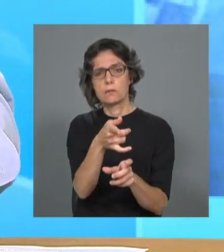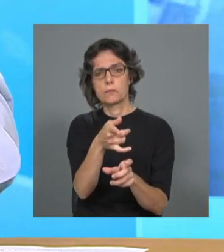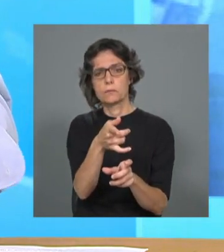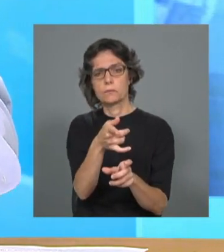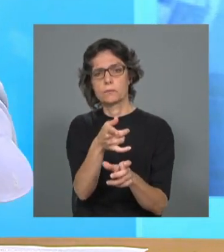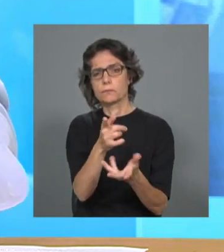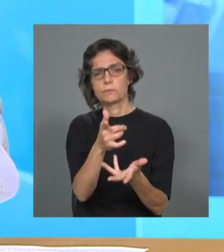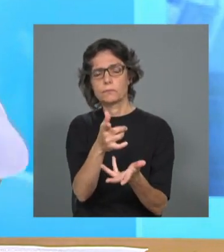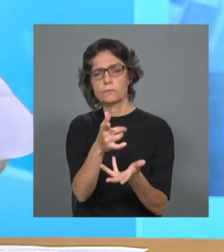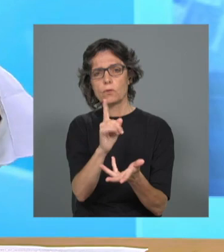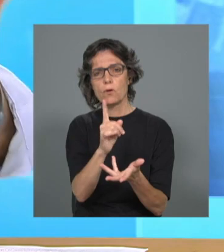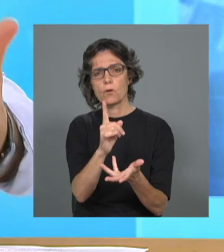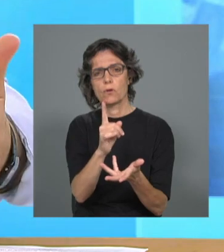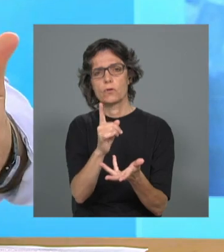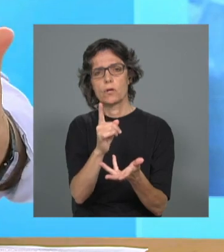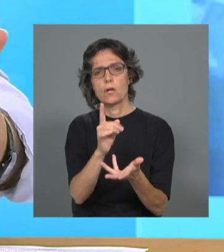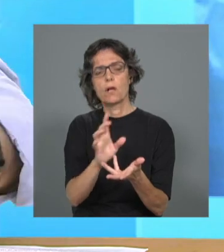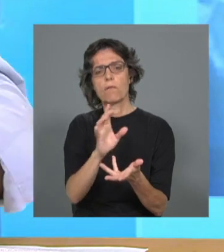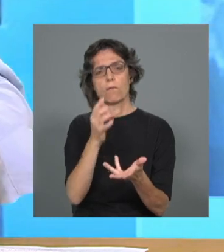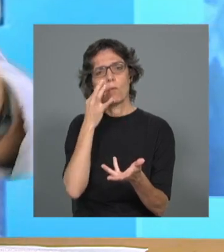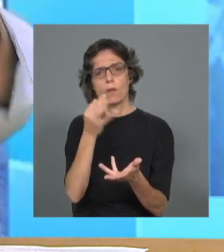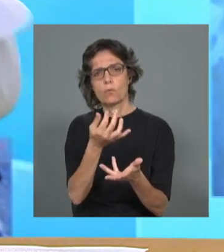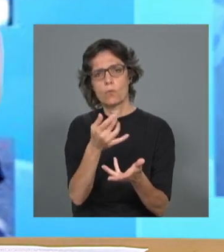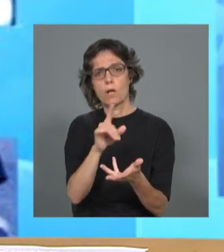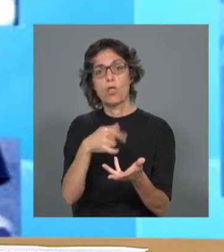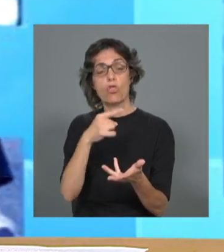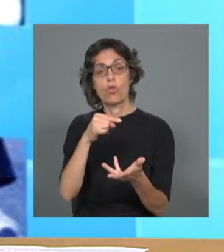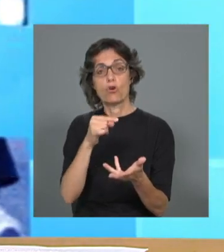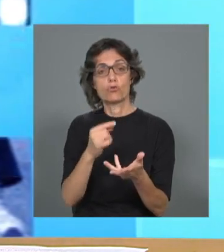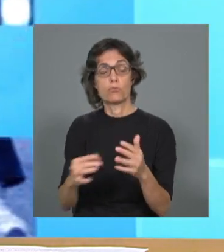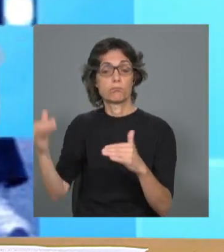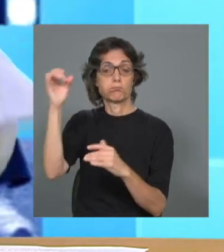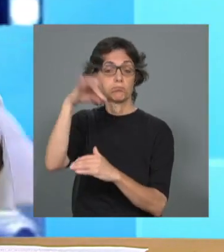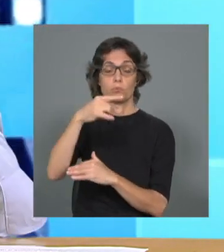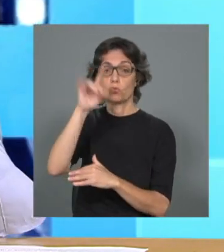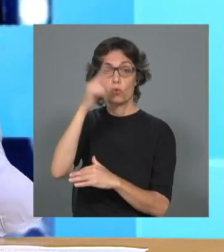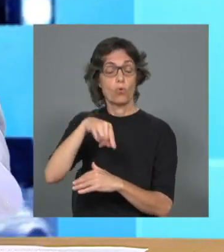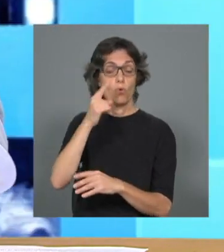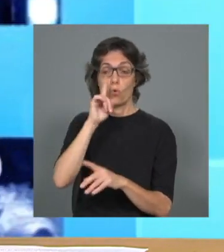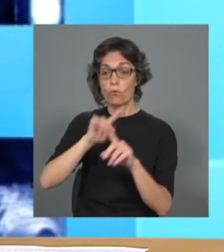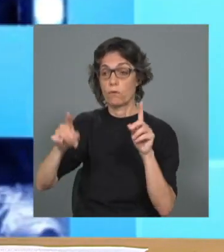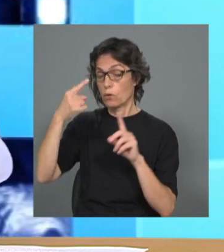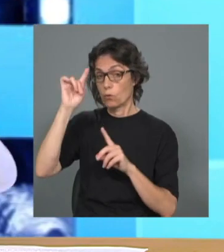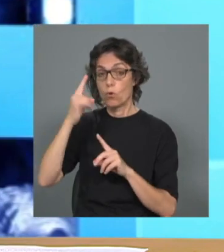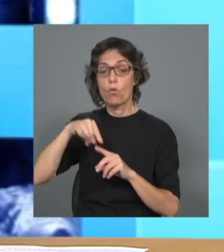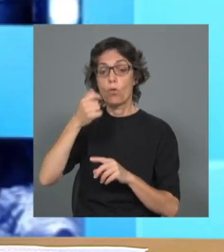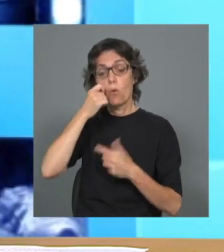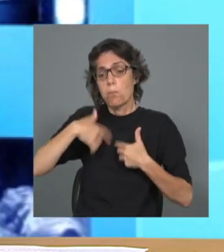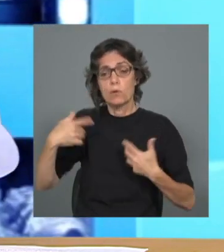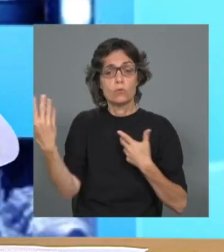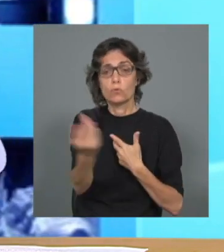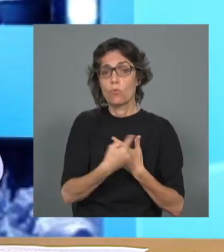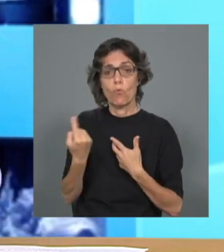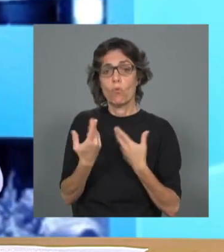uma mensagem de naturalidade. Não somos mais que os outros, não somos diferentes dos outros, somos pessoas que nos esforçamos